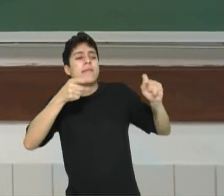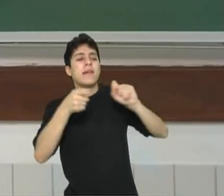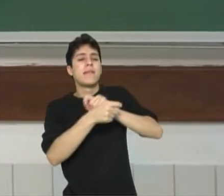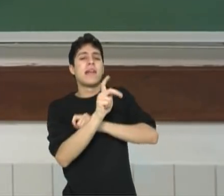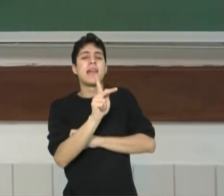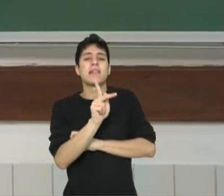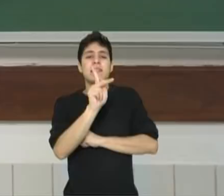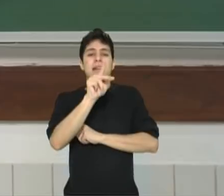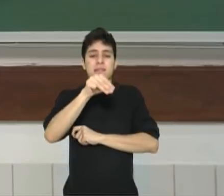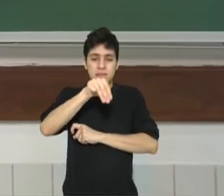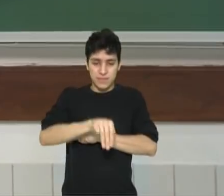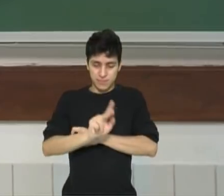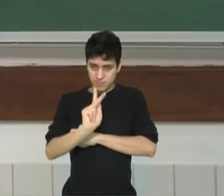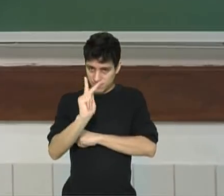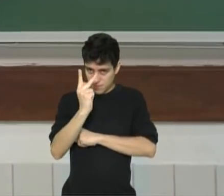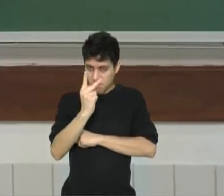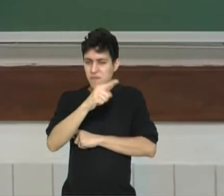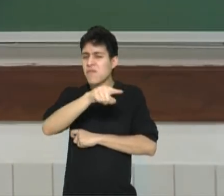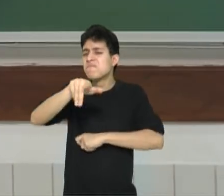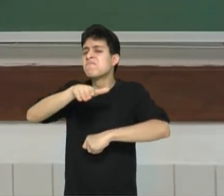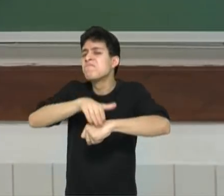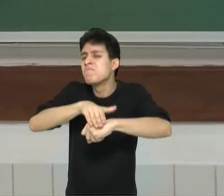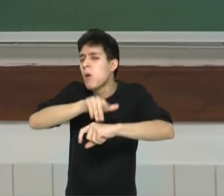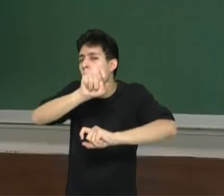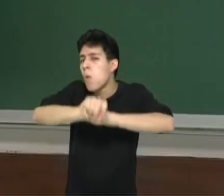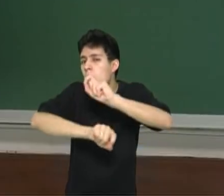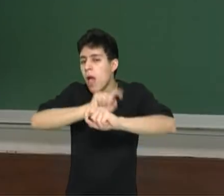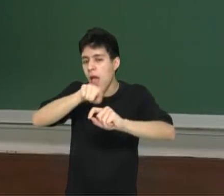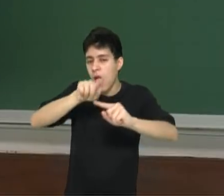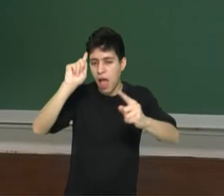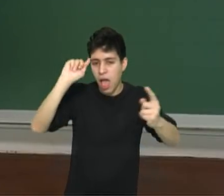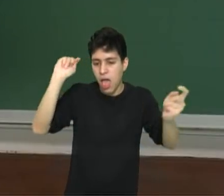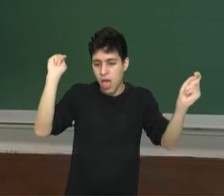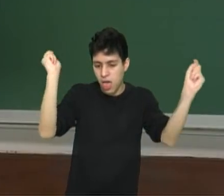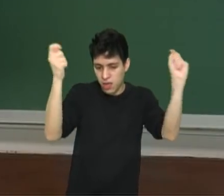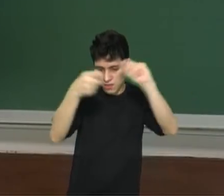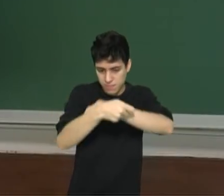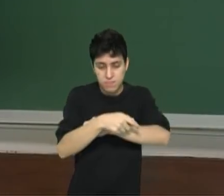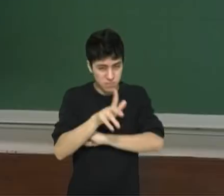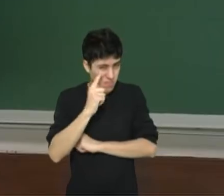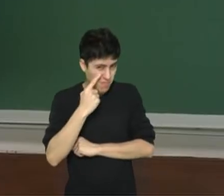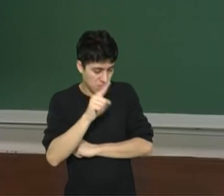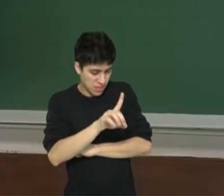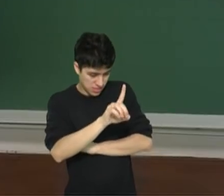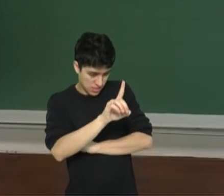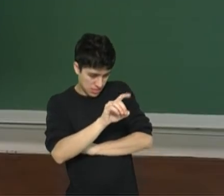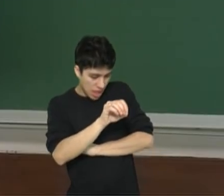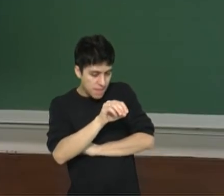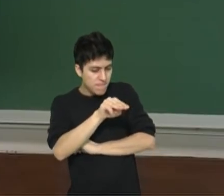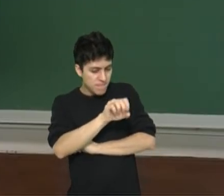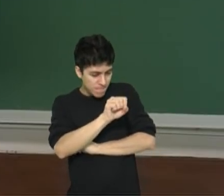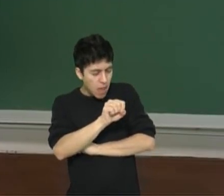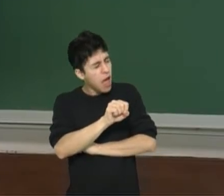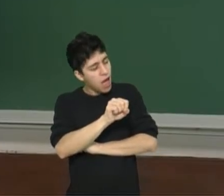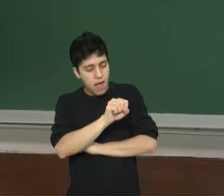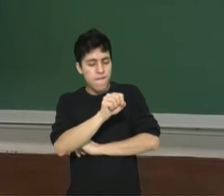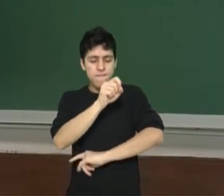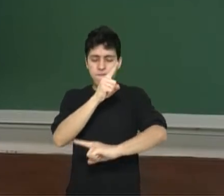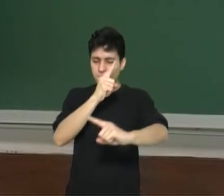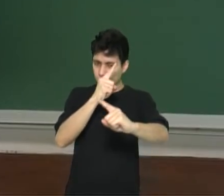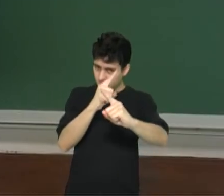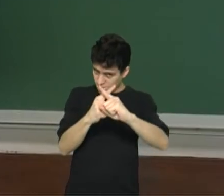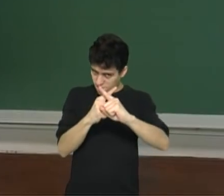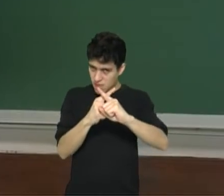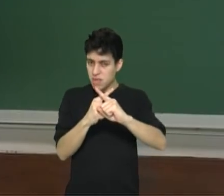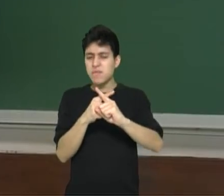você tinha que fazer aí? Você tinha que fazer a conversão. Então, esse 10 que você encontrou, multiplicando, né?